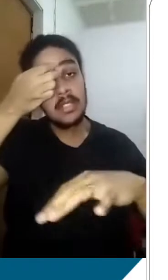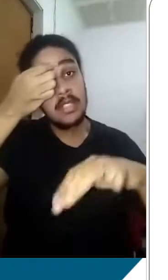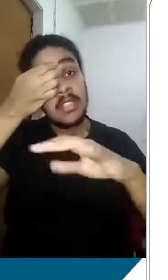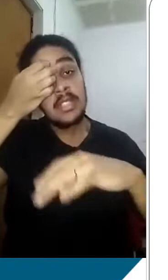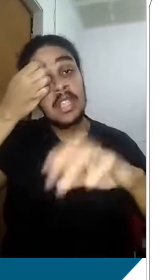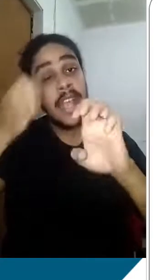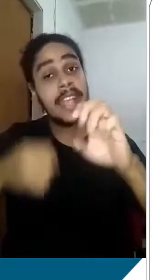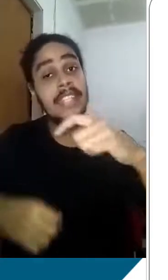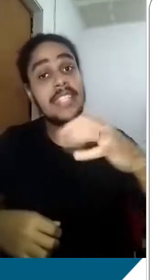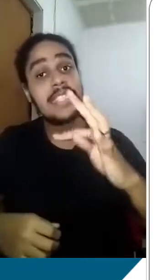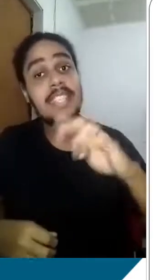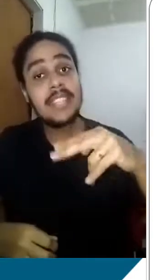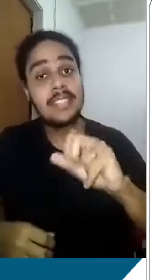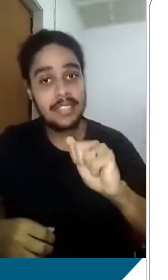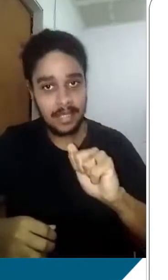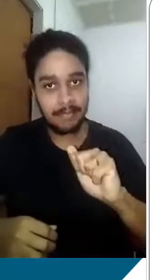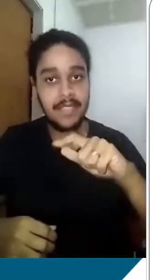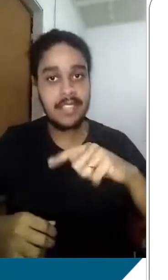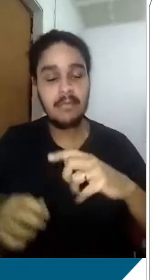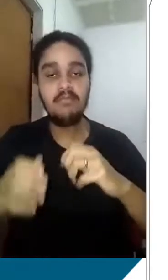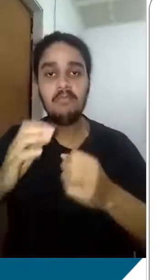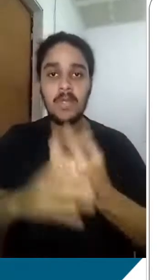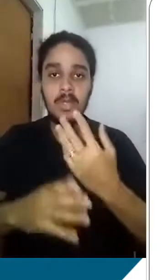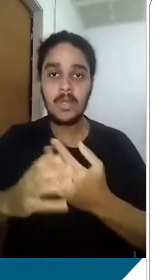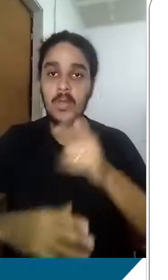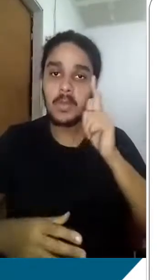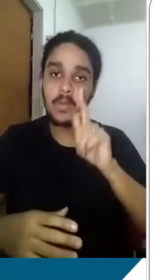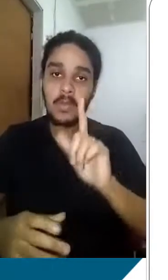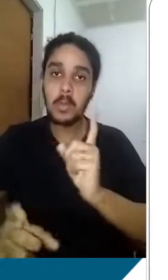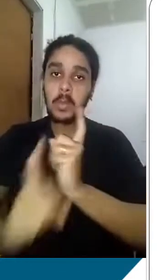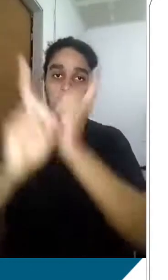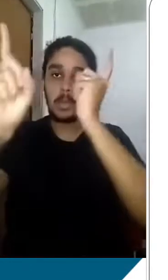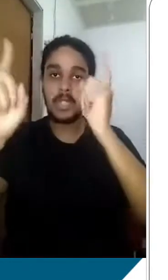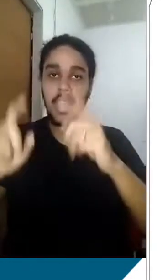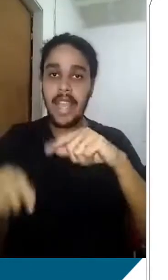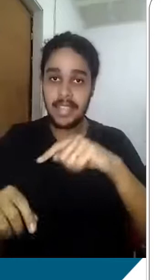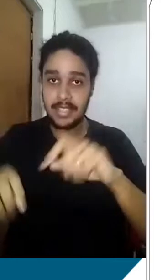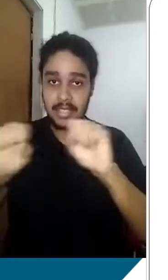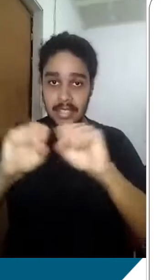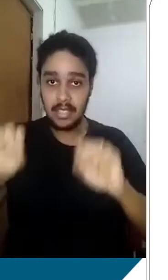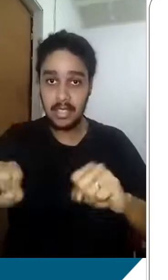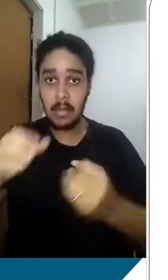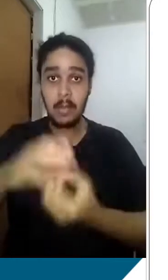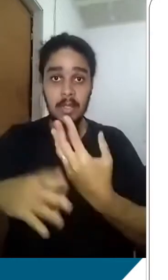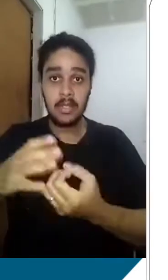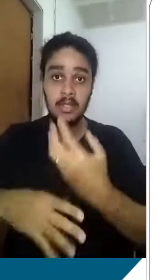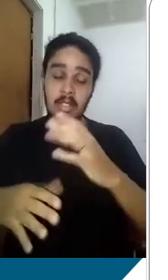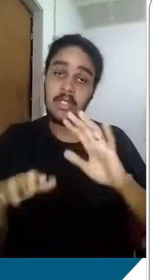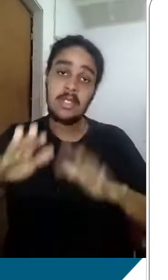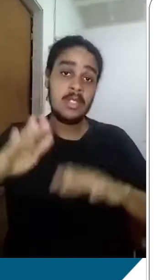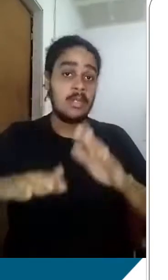produtividade seja alcançada. E aí nesse sistema a produtividade, como eu havia dito, vai